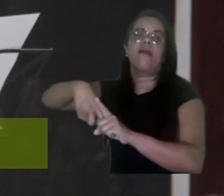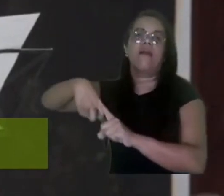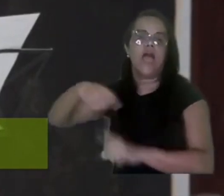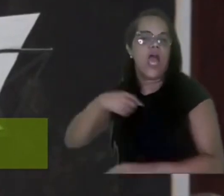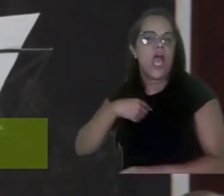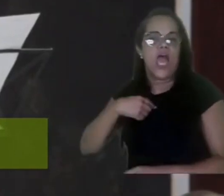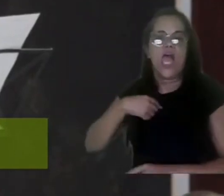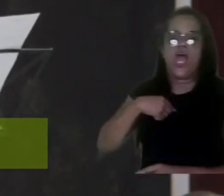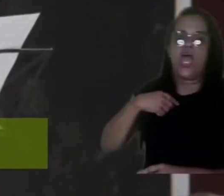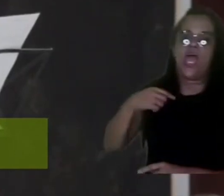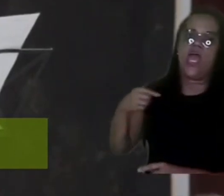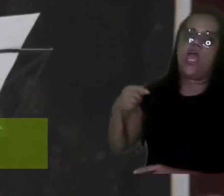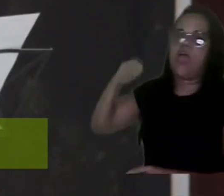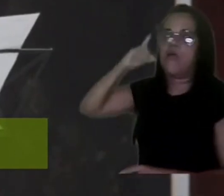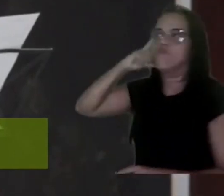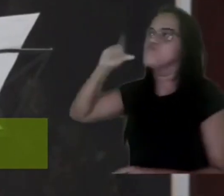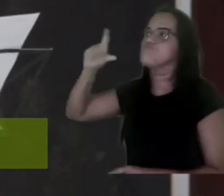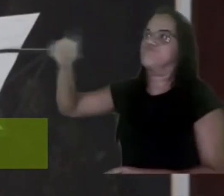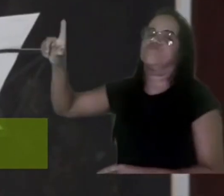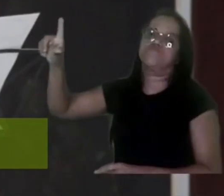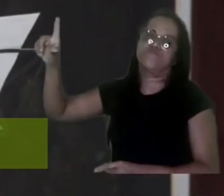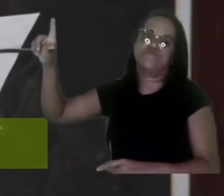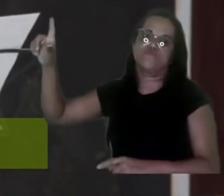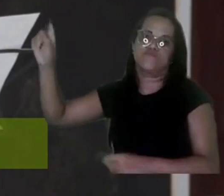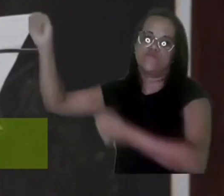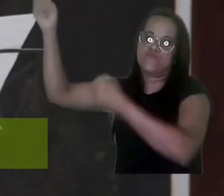misericórdia, graça e luz.